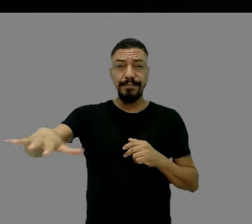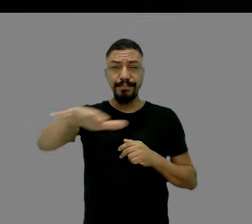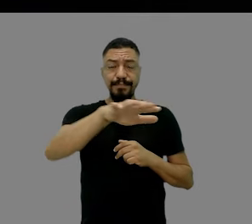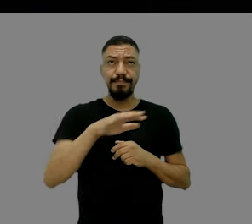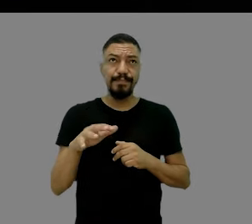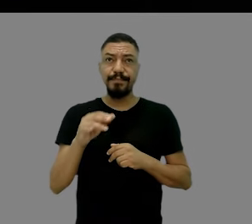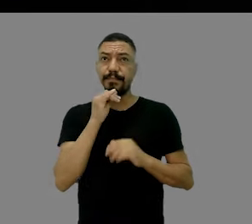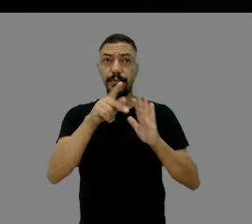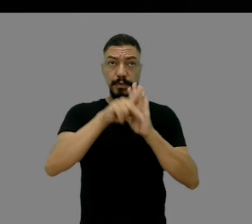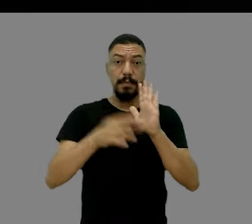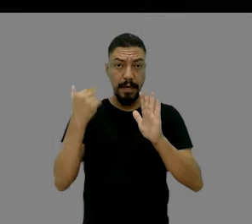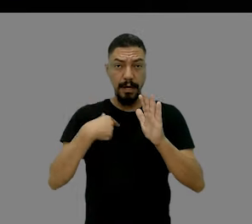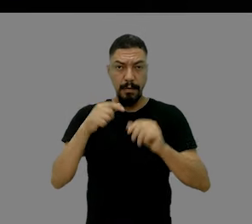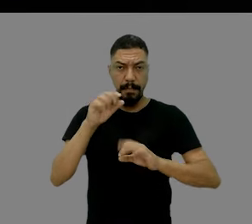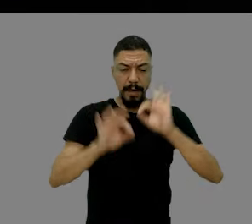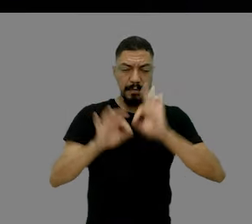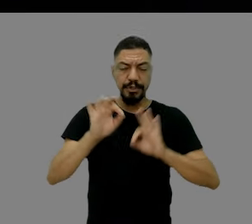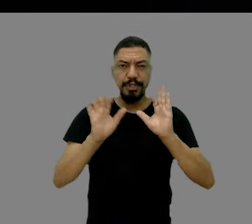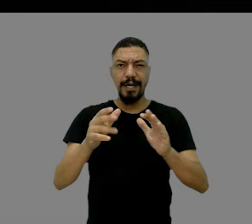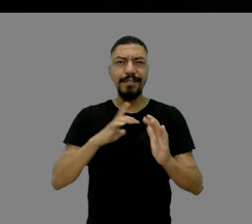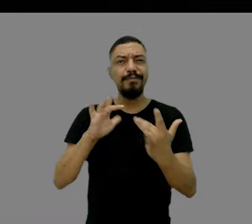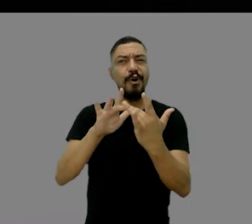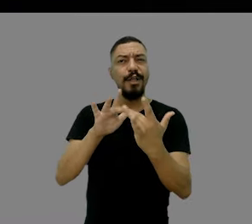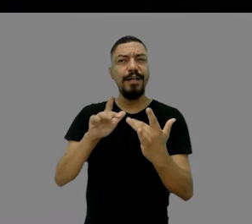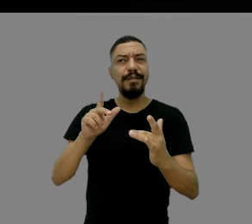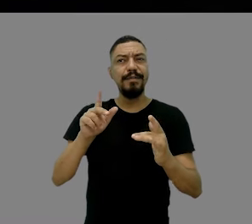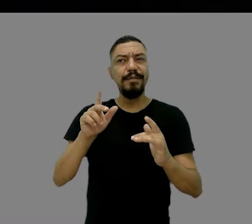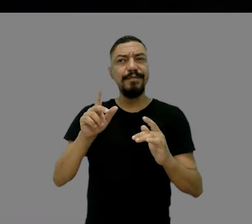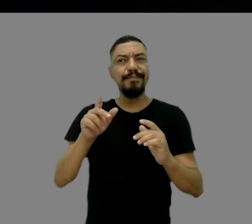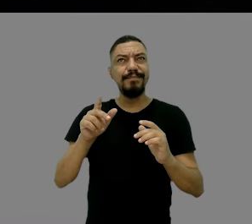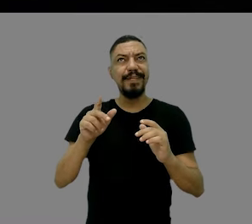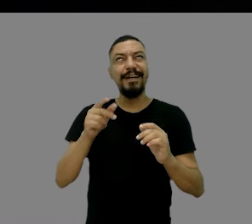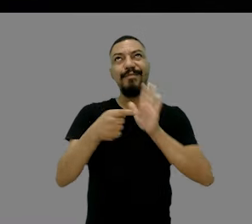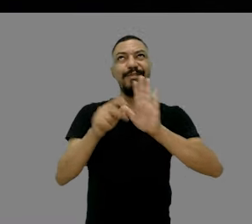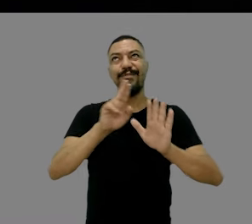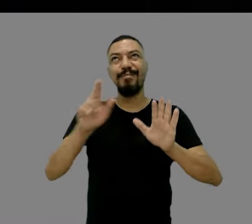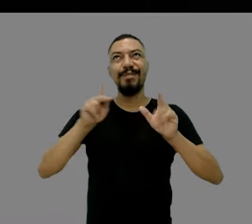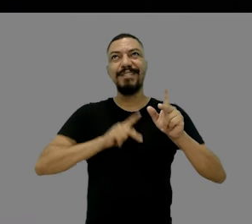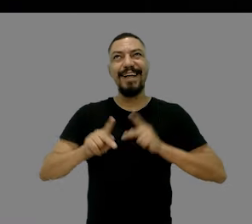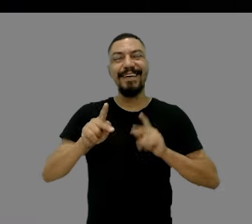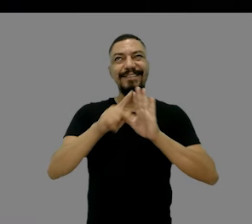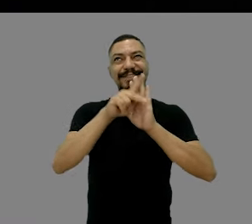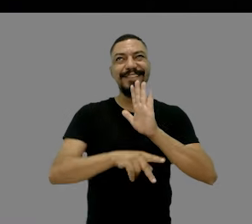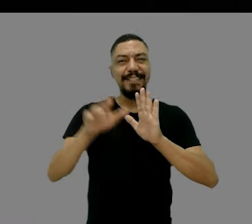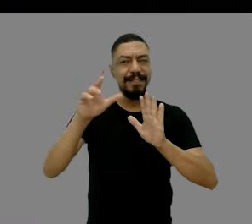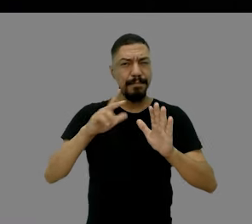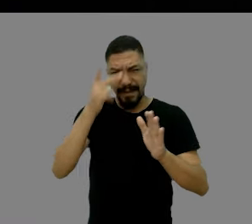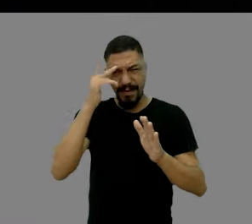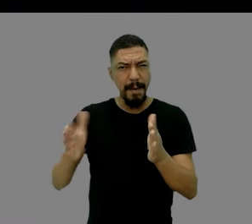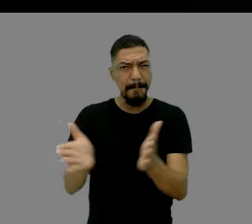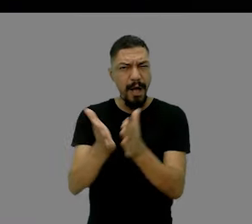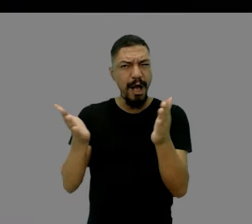nome do projeto, mas assim, com uma população em extrema pobreza. E aí eu vou pagar uma bolsa para